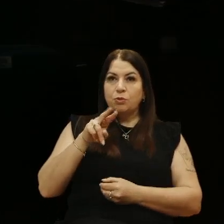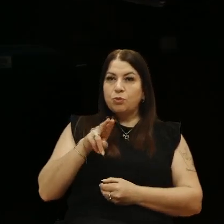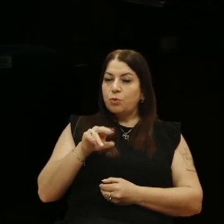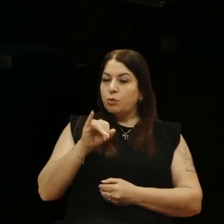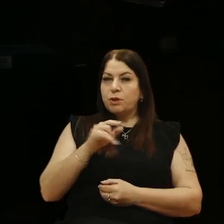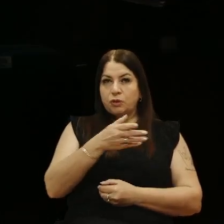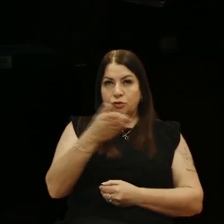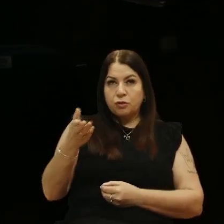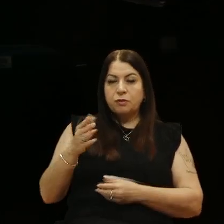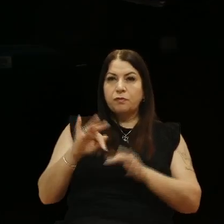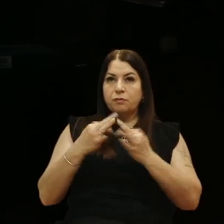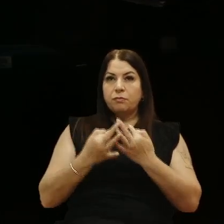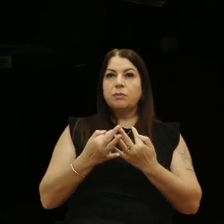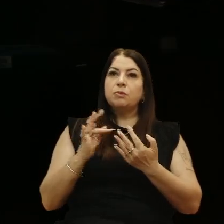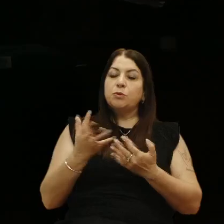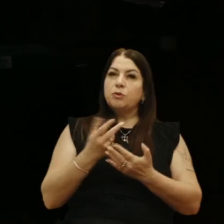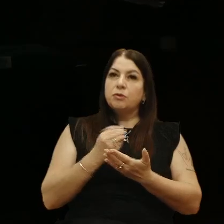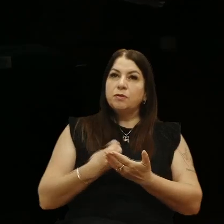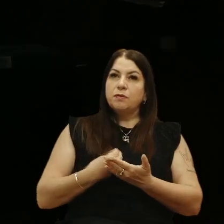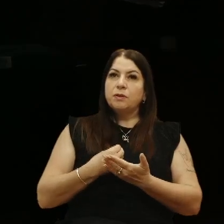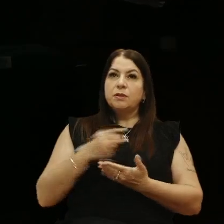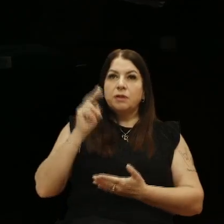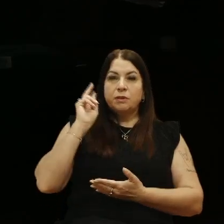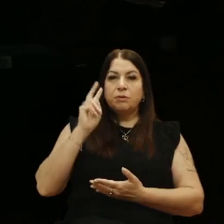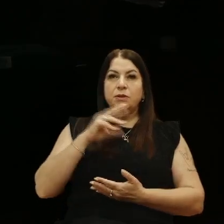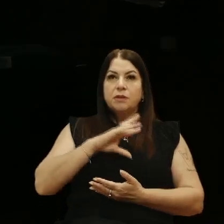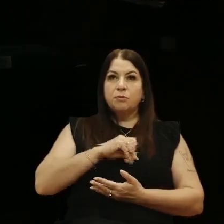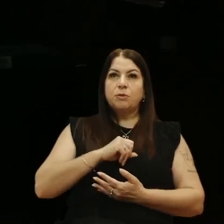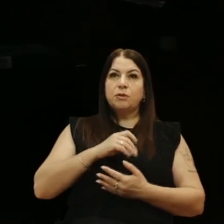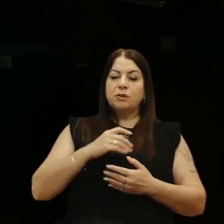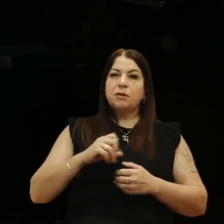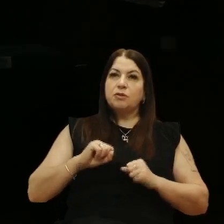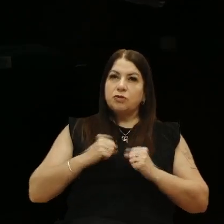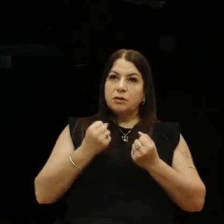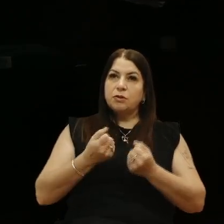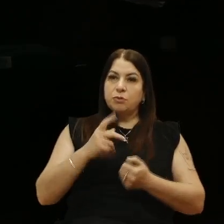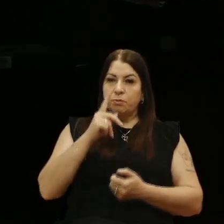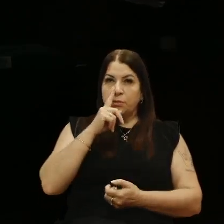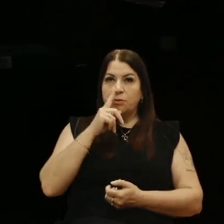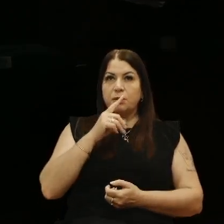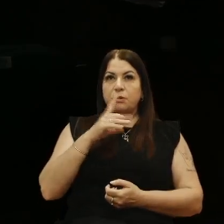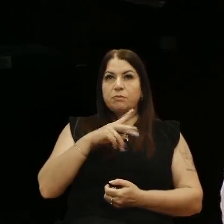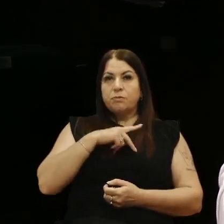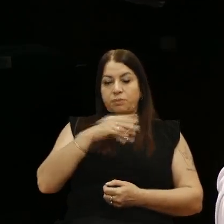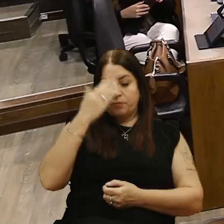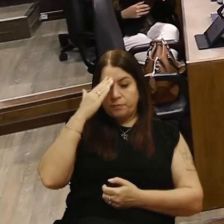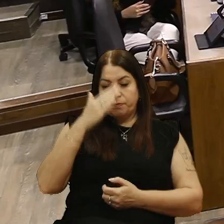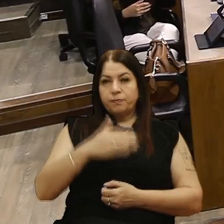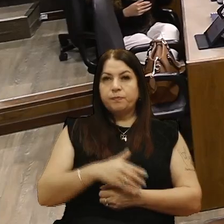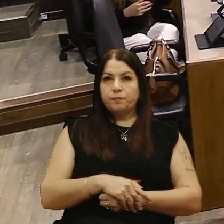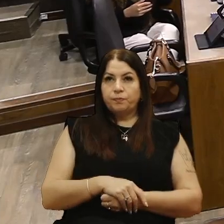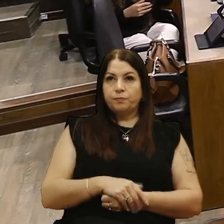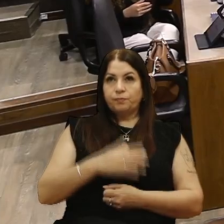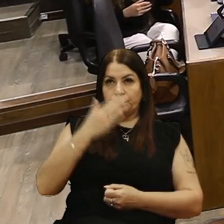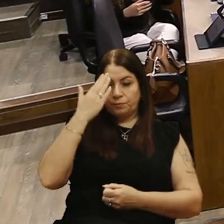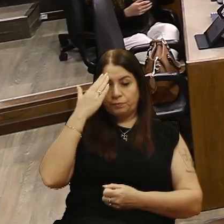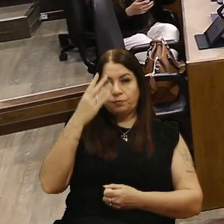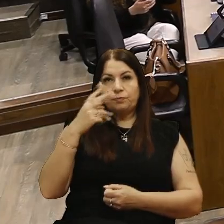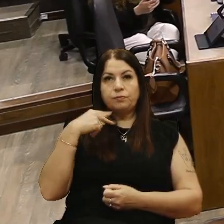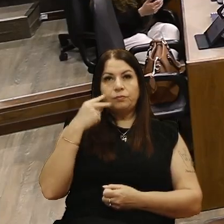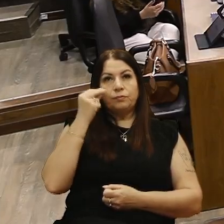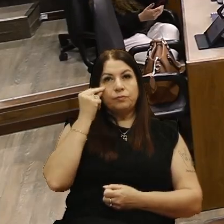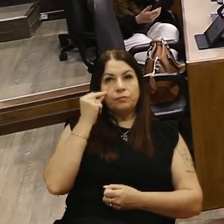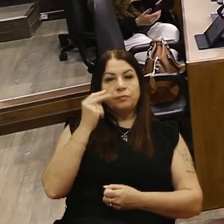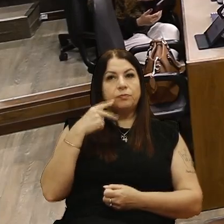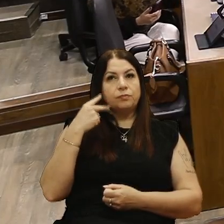e fica por toda a vida essa lembrança de amor e dedicação da tua mãe. Seria isso, presidente. Muito obrigado. Obrigado, vereador Libardi.